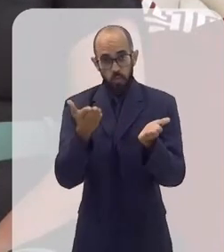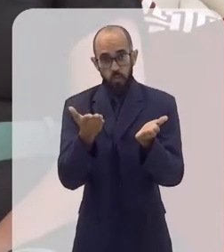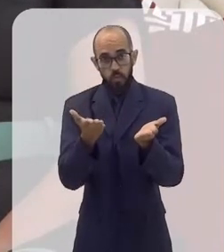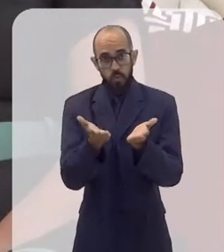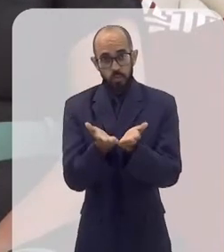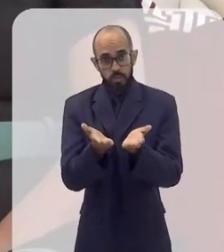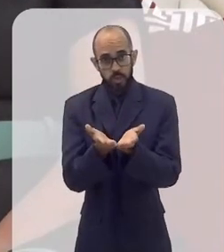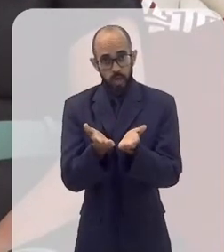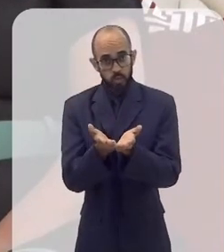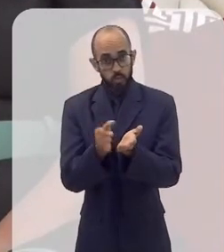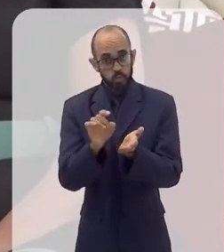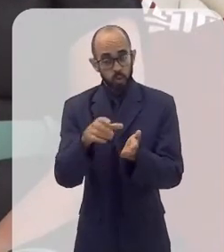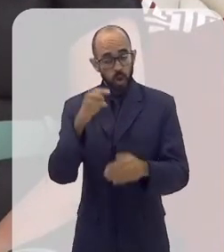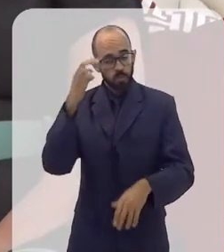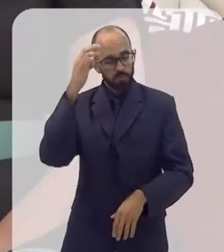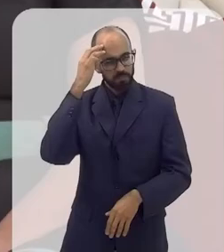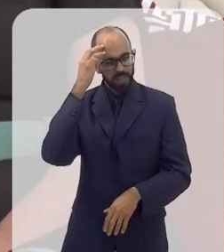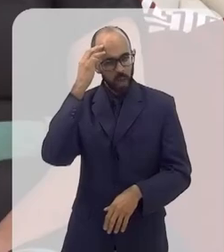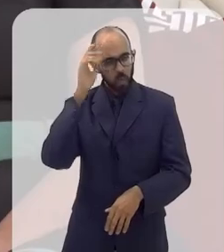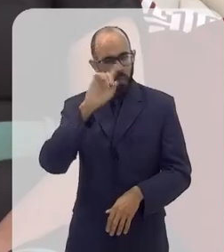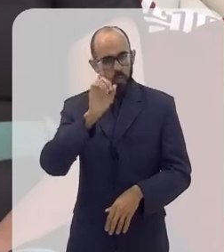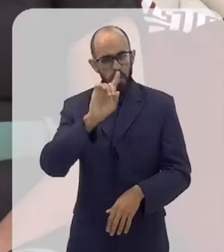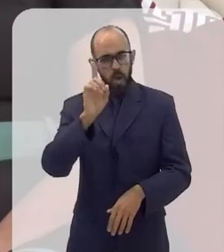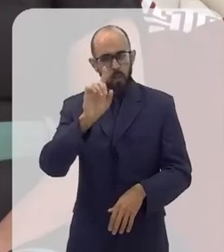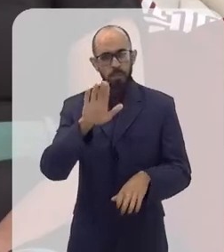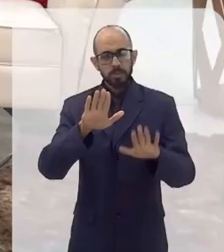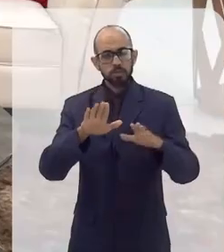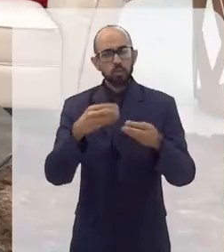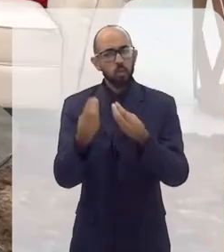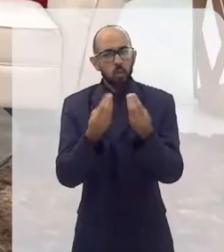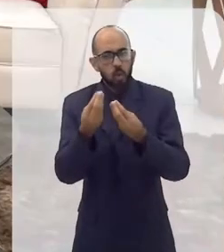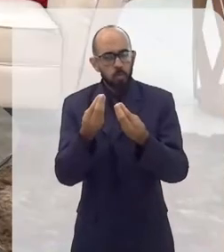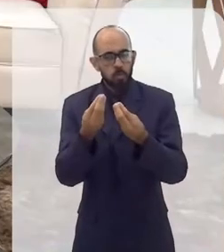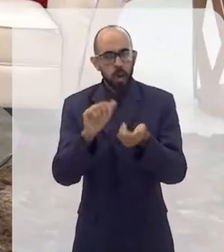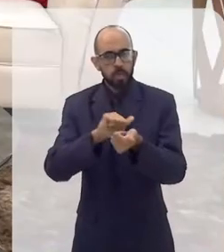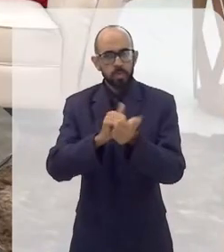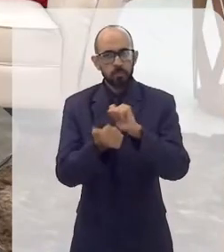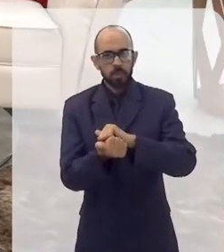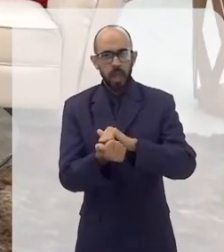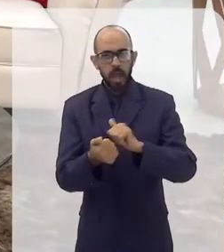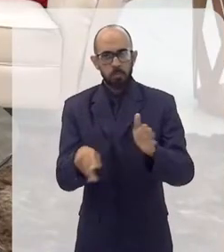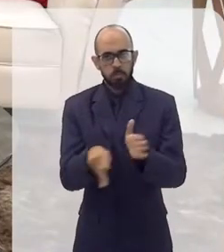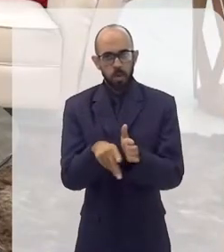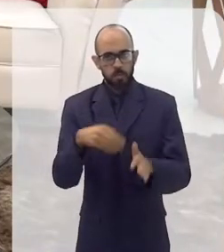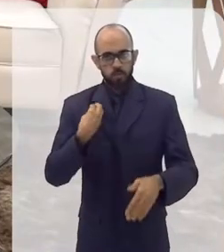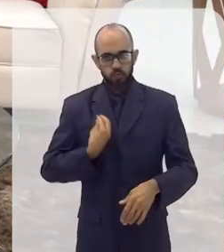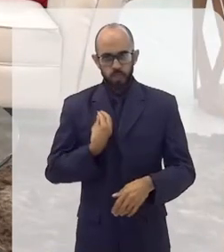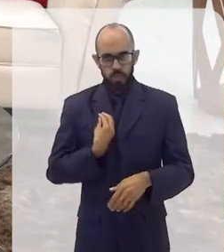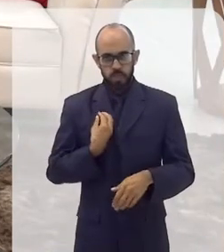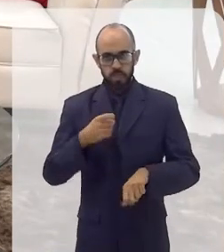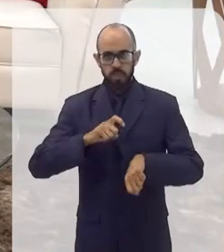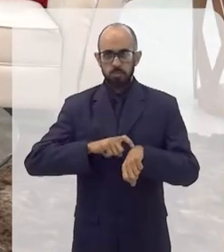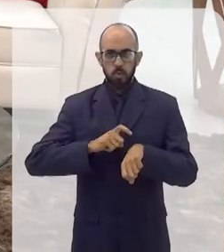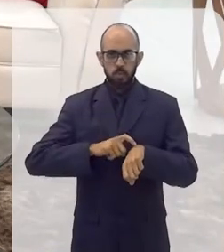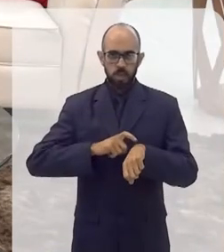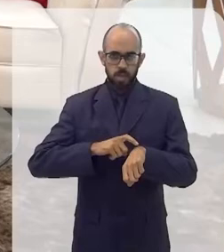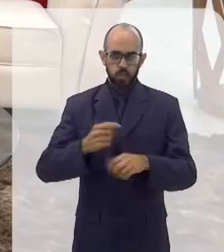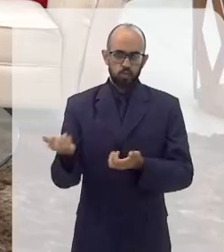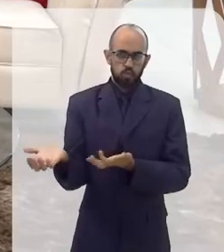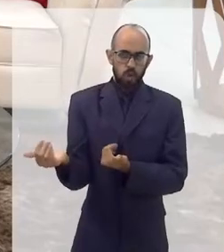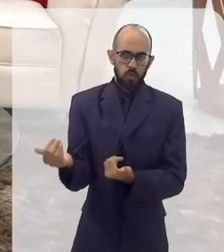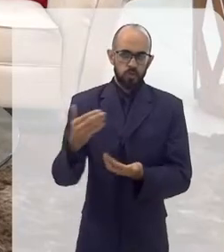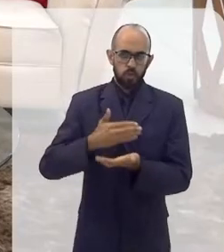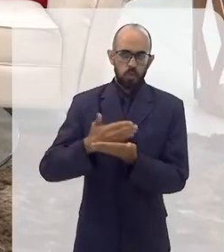Evangelho, não apenas mentalmente, mas como aplicá-lo na sua vida. Isso, e nesses momentos os jovens